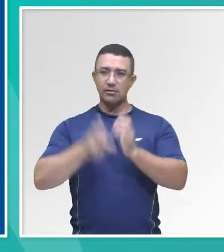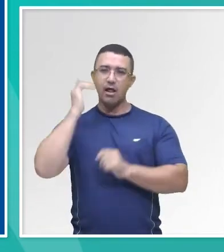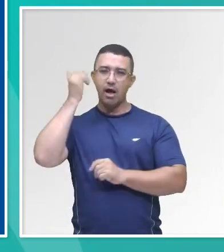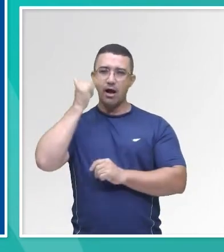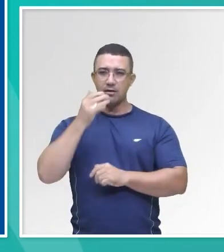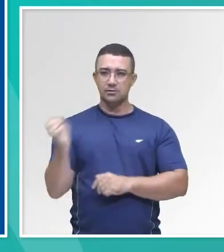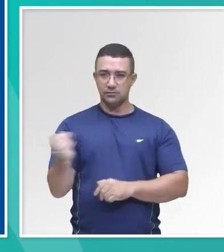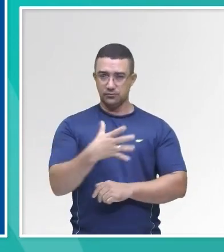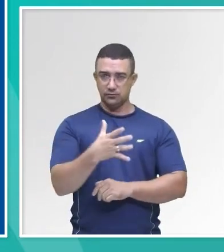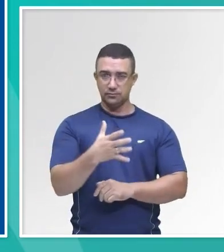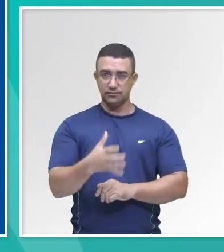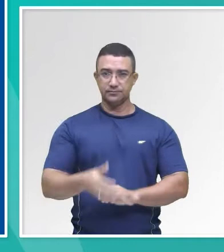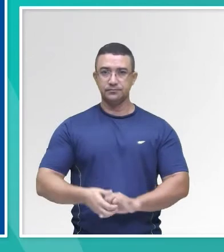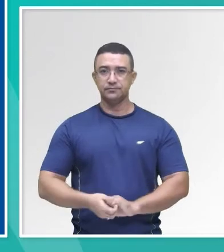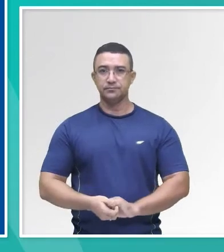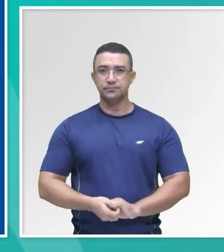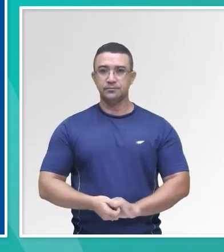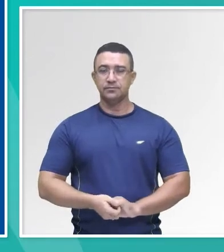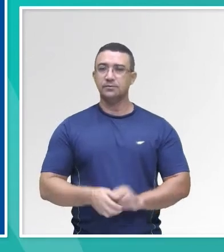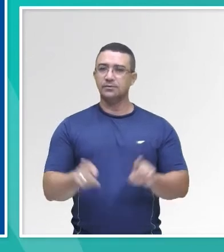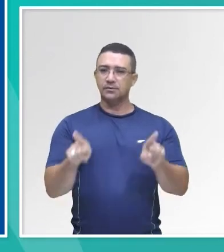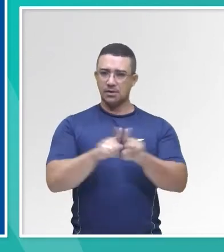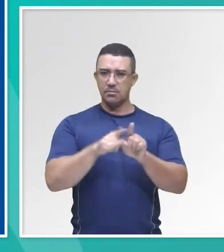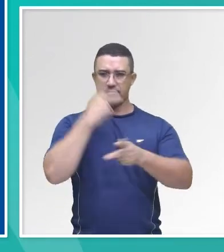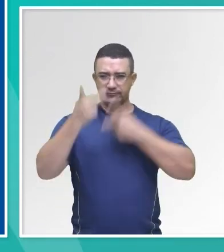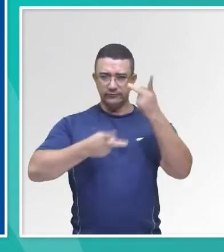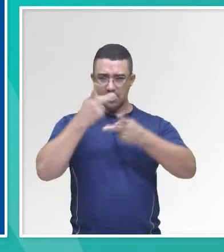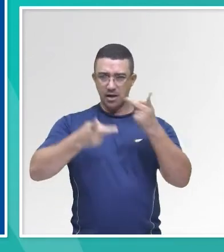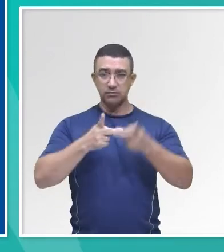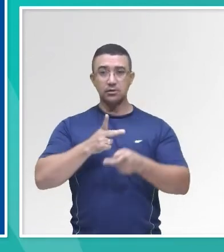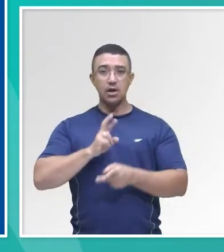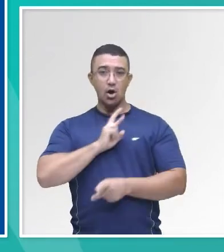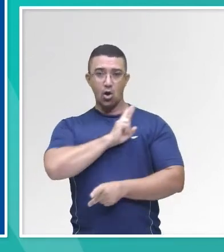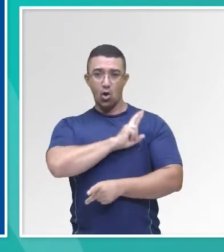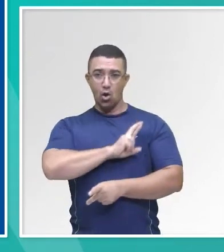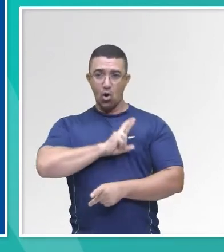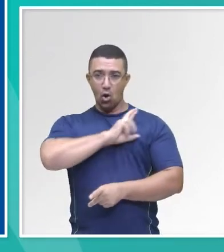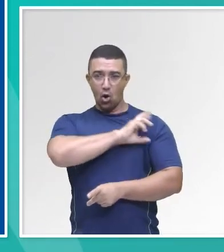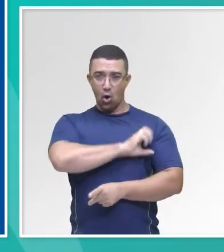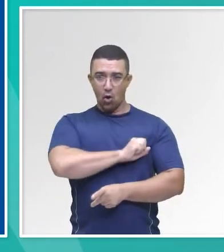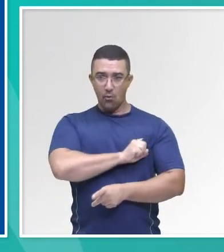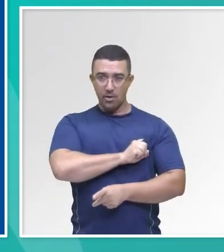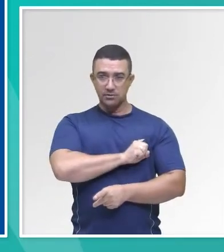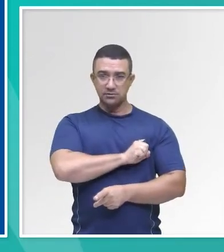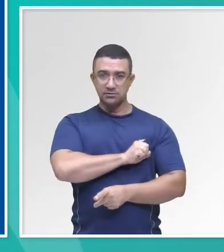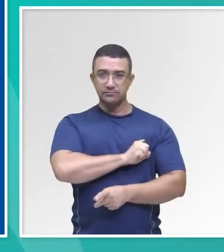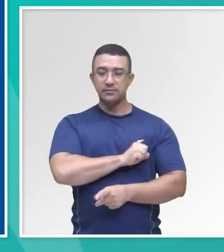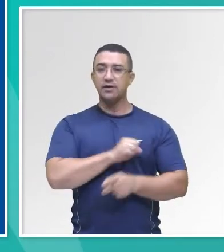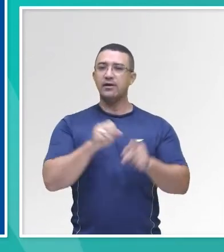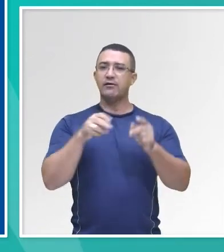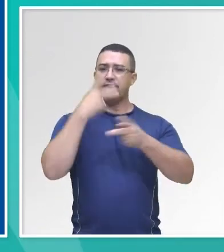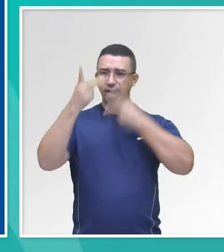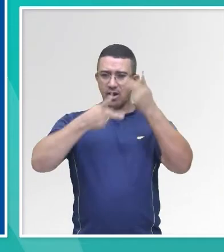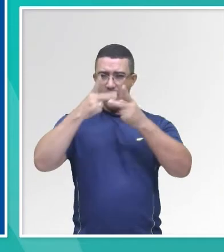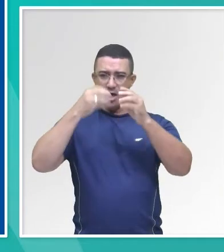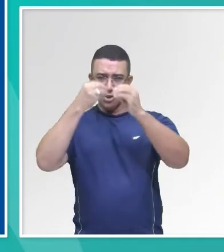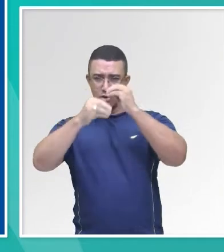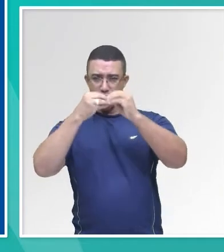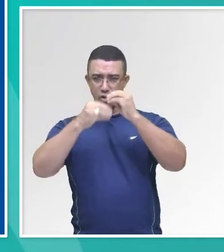modernos. Vamos falar sobre romance, vamos falar sobre novela, vamos falar